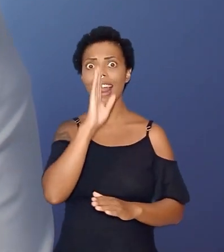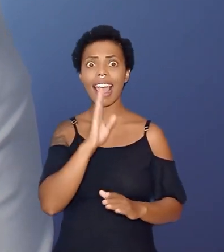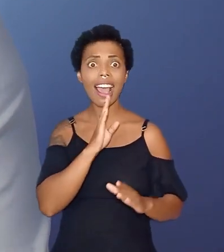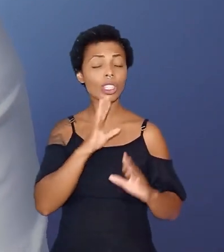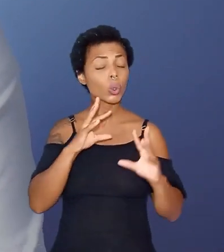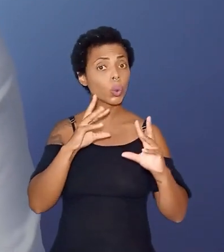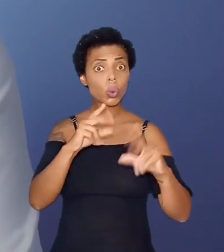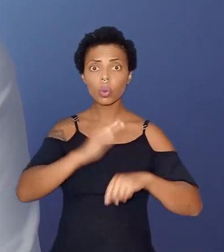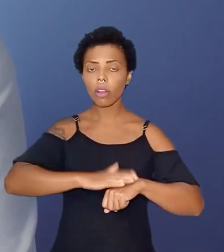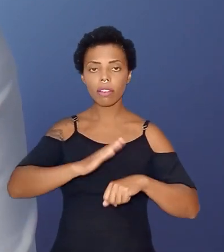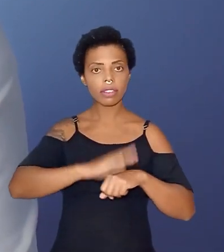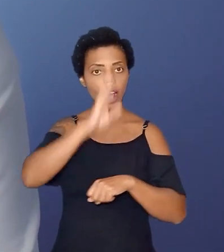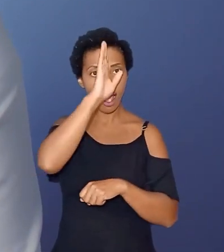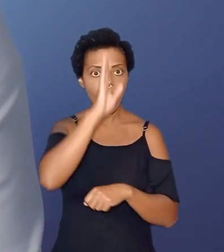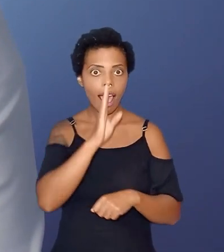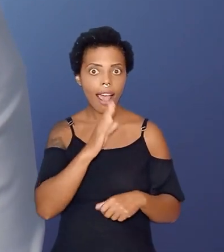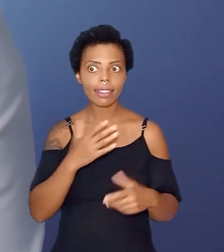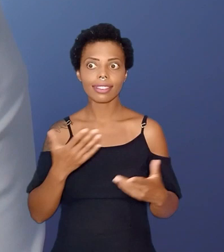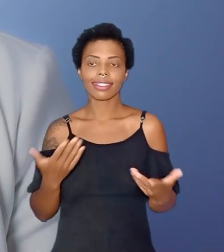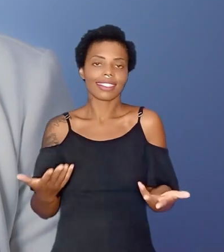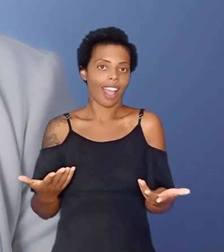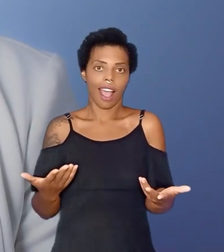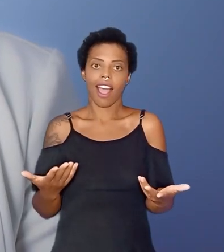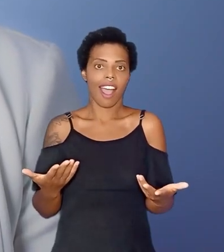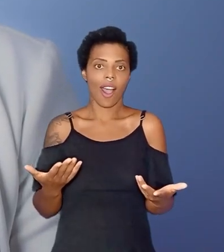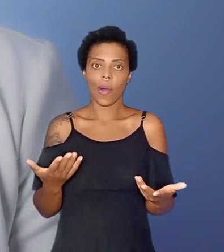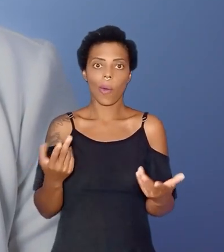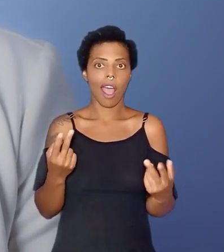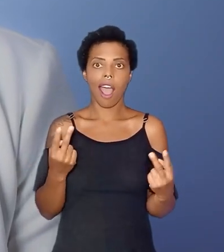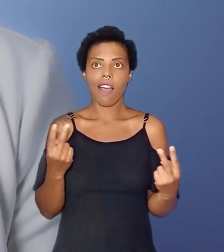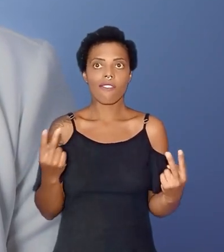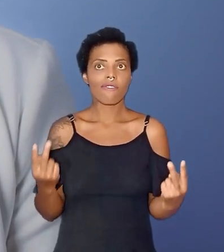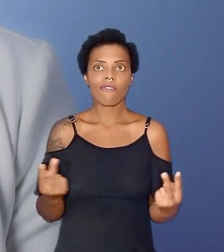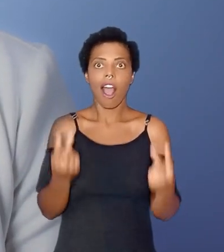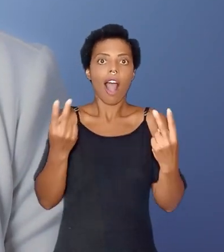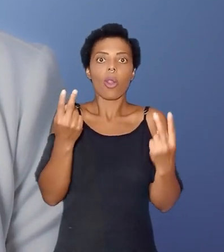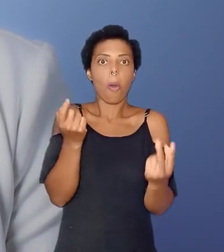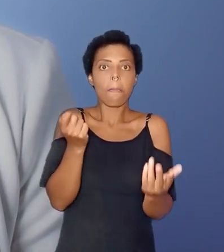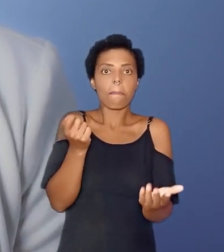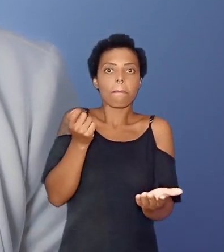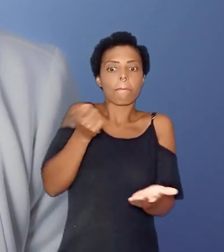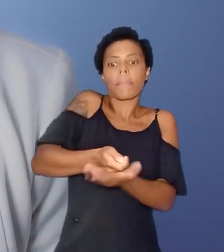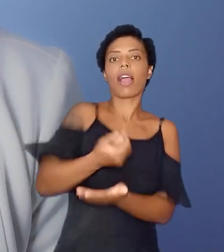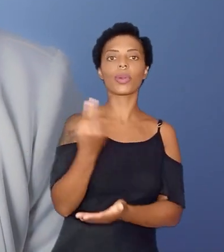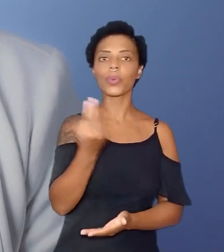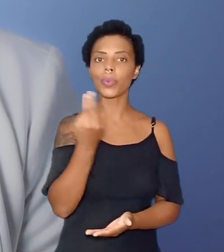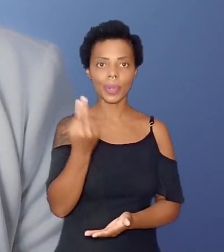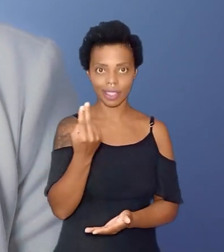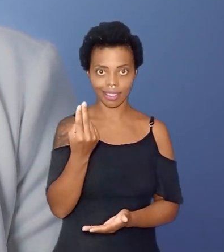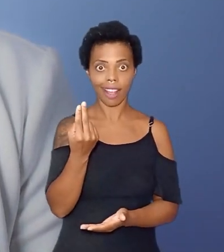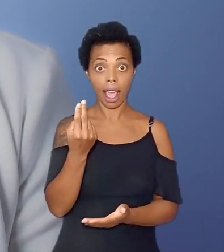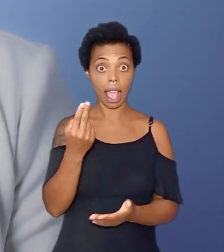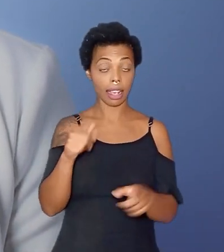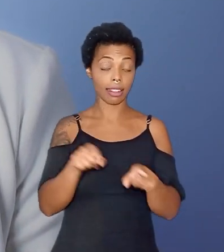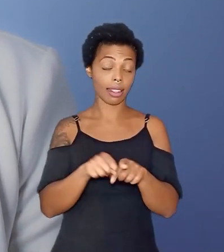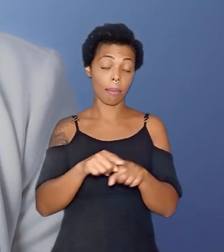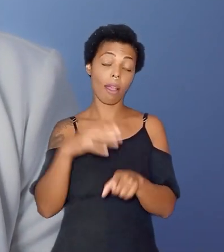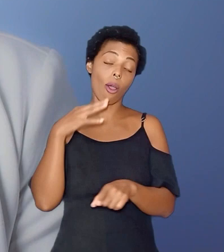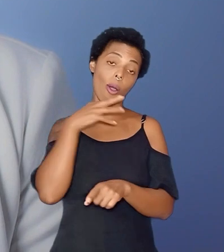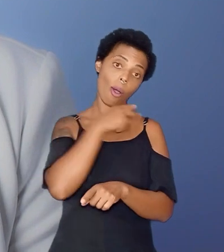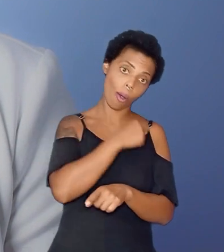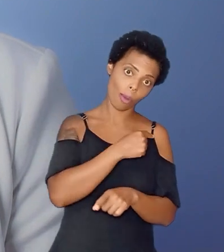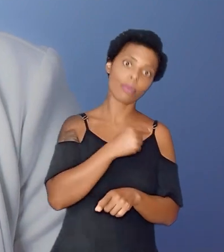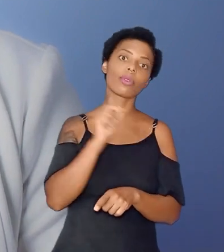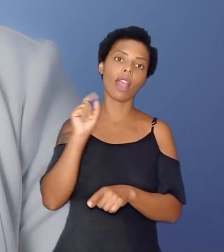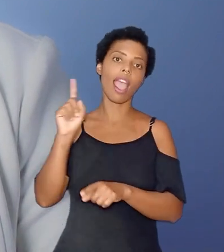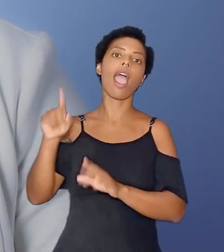totalmente gratuito, eu fiz tudo de graça. Então, assim, é um valor inestimável. Além, obviamente,